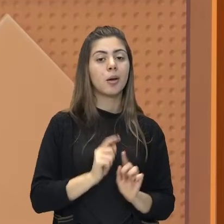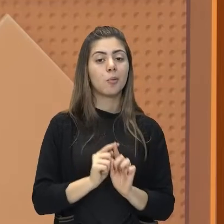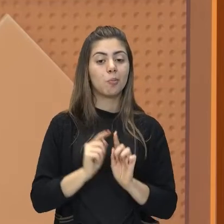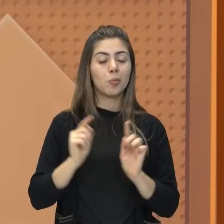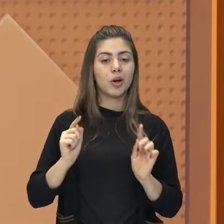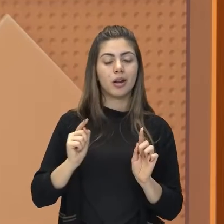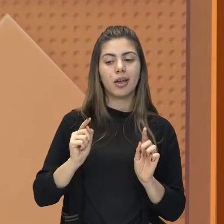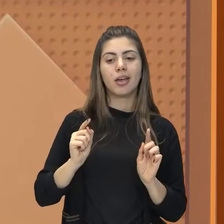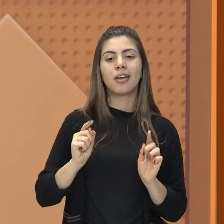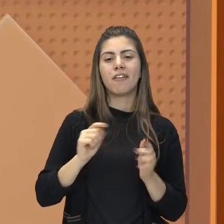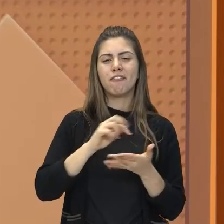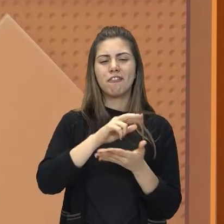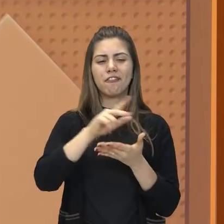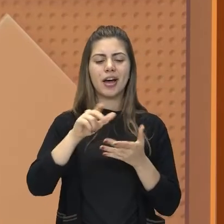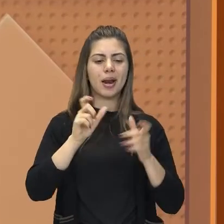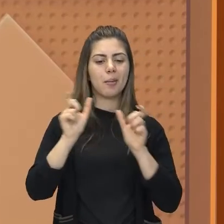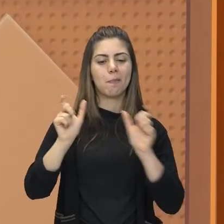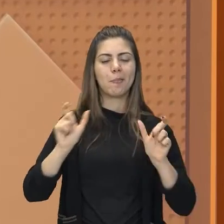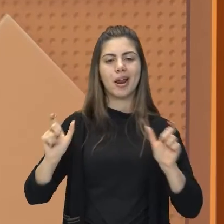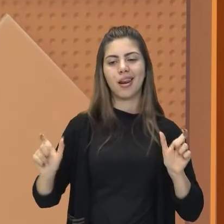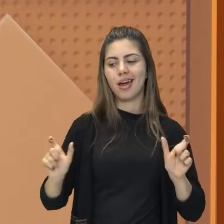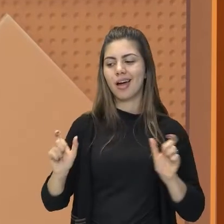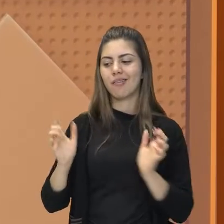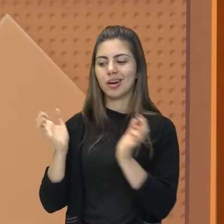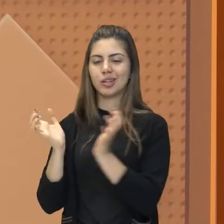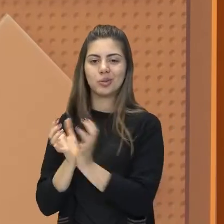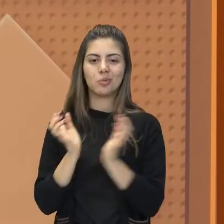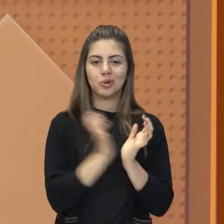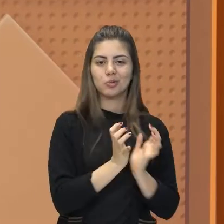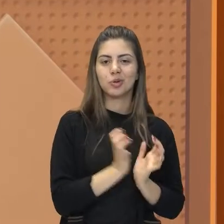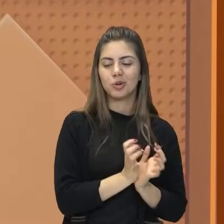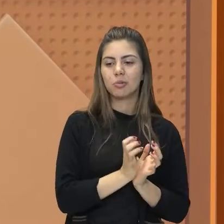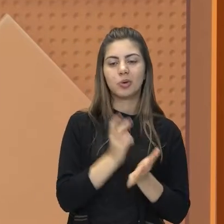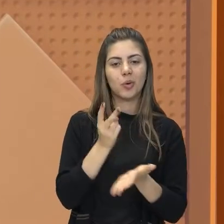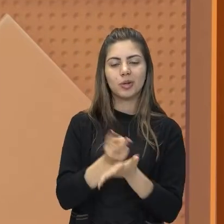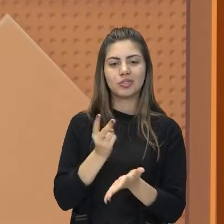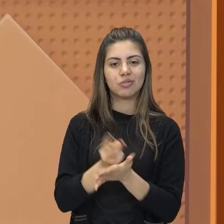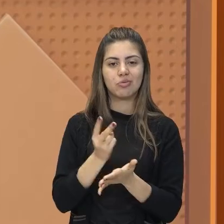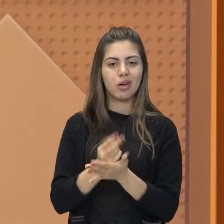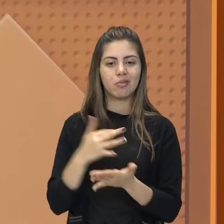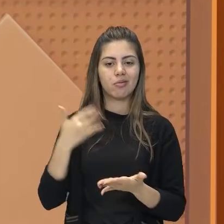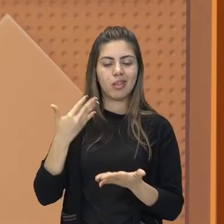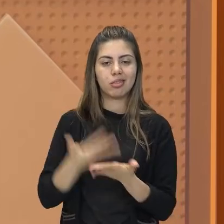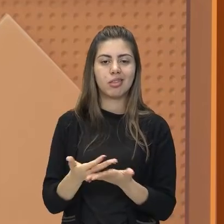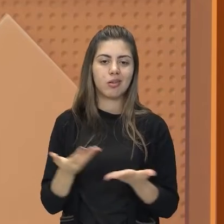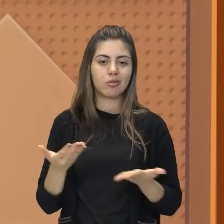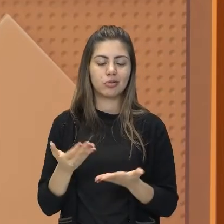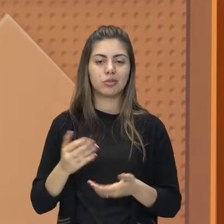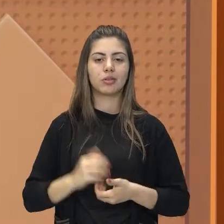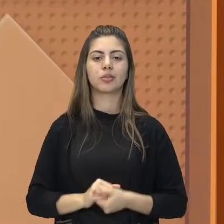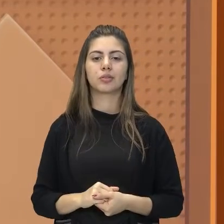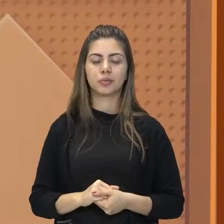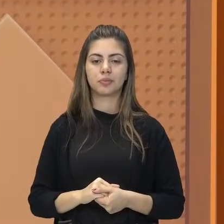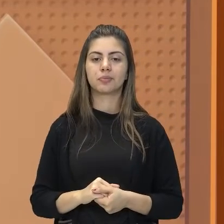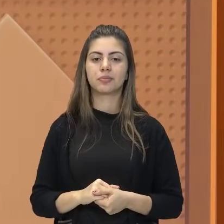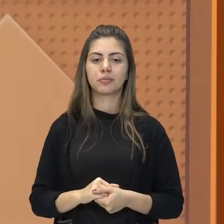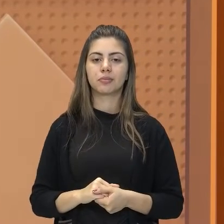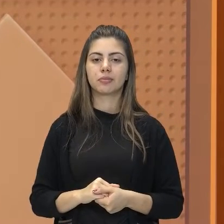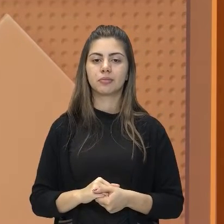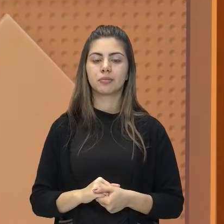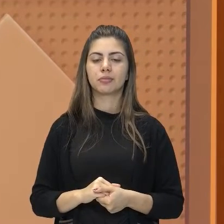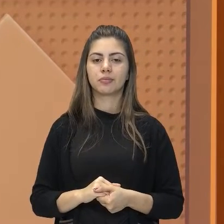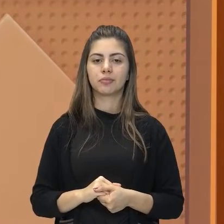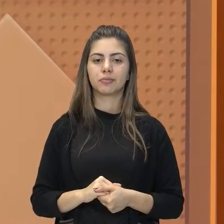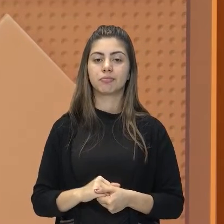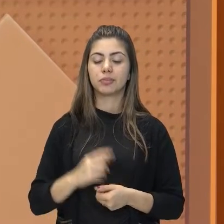vários dialetos, várias palavras persistiram. Nós temos aqui, então, influência ainda viva no nosso